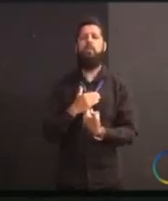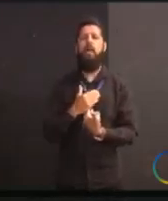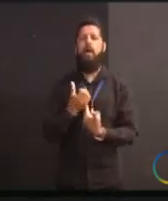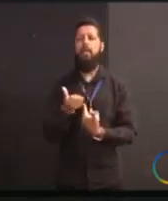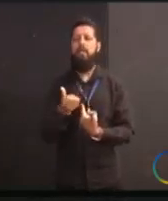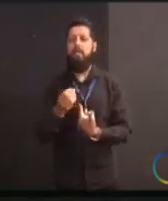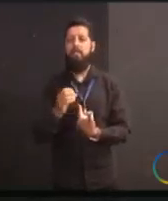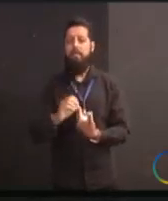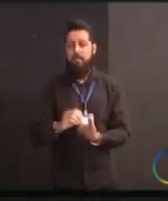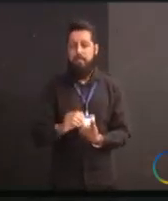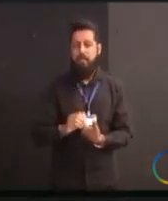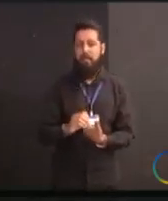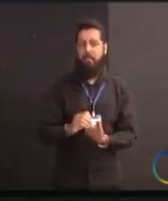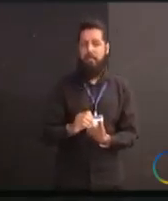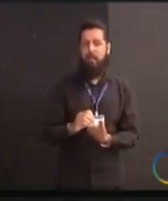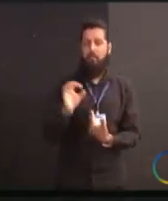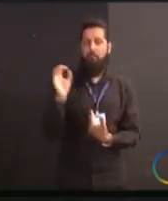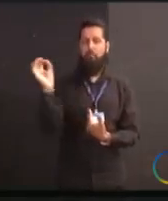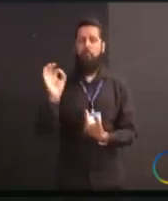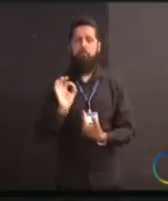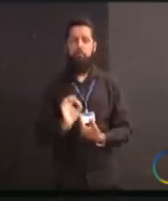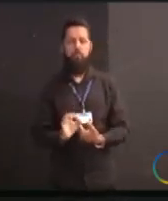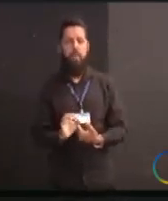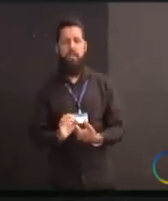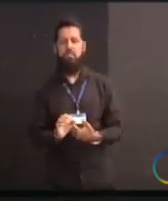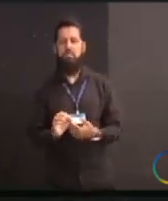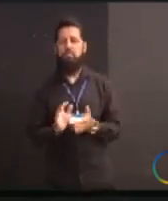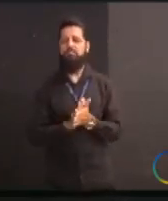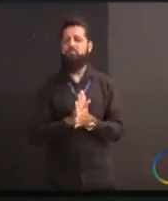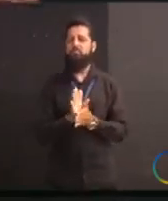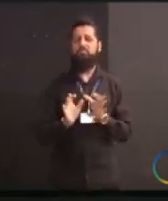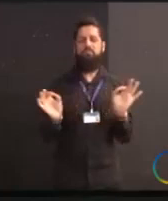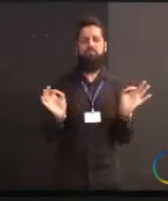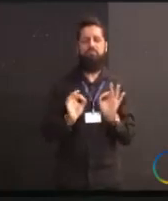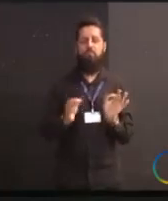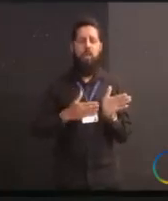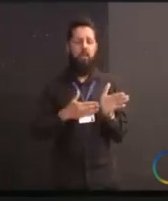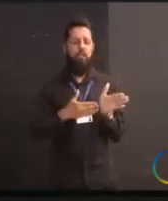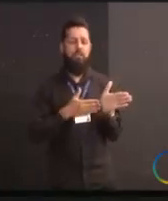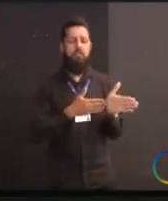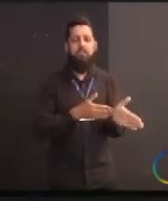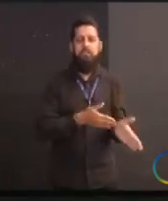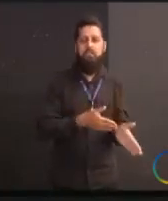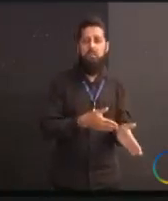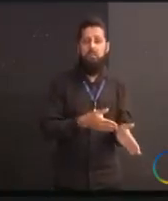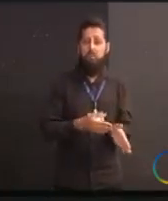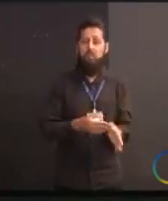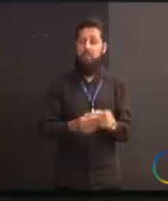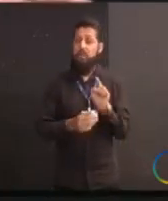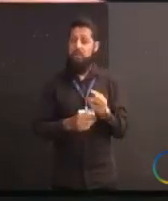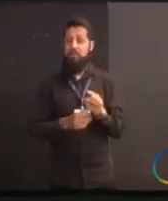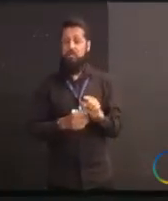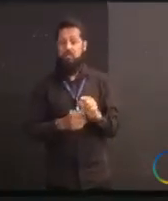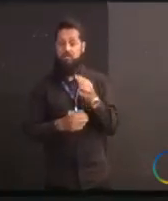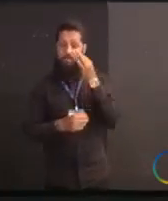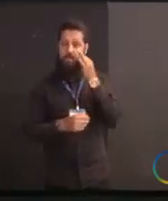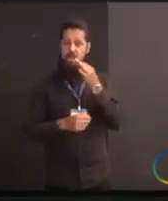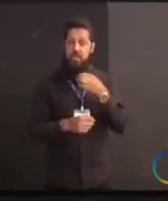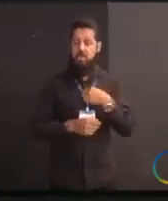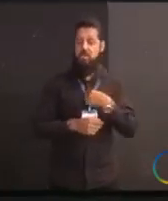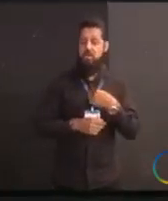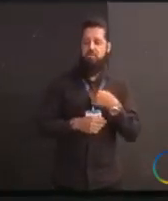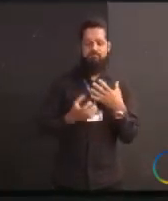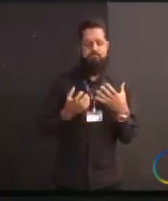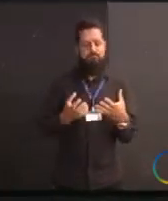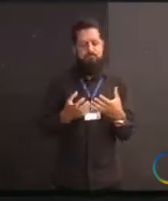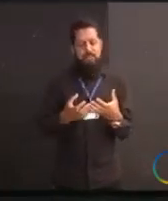diferente. E olha que eu sonhei em ser um Chico Xavier. Eu queria ser como Chico